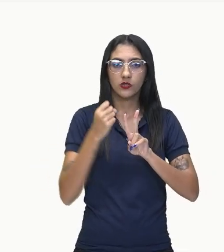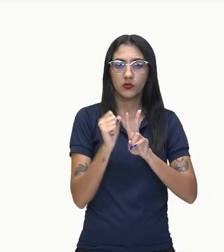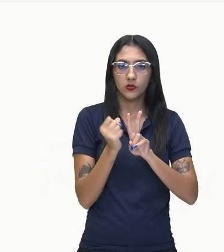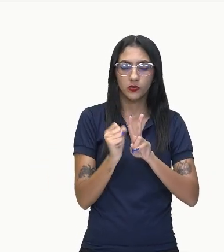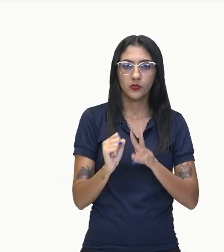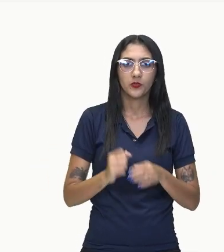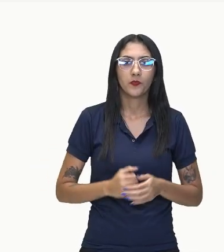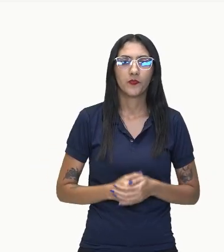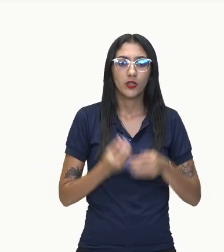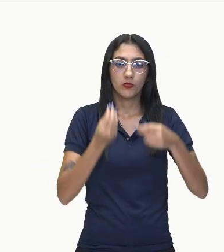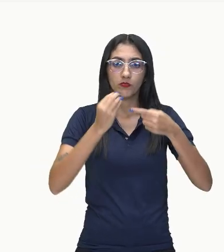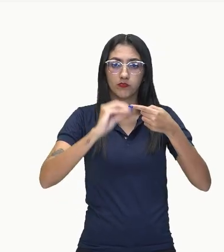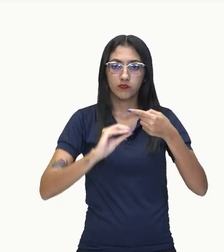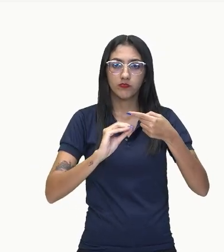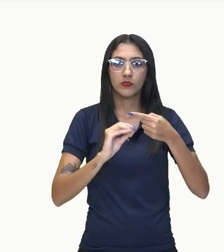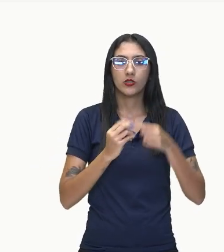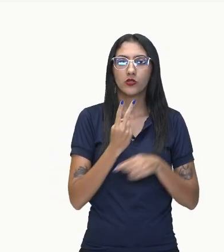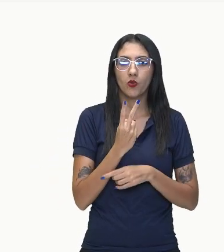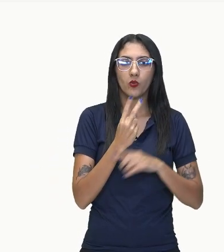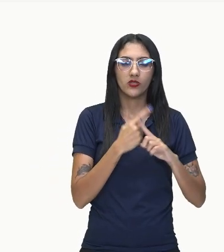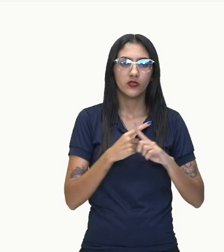sobre 2 vezes 1.